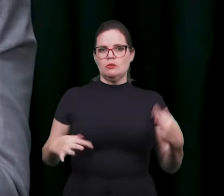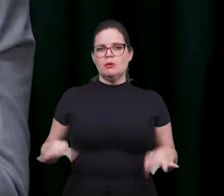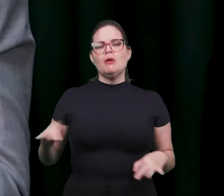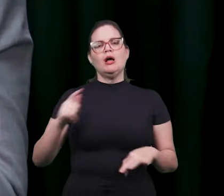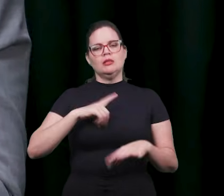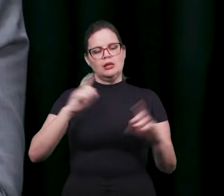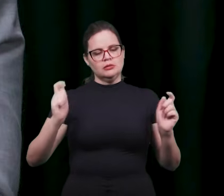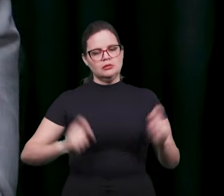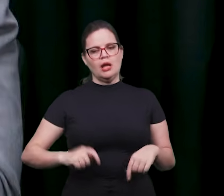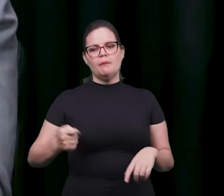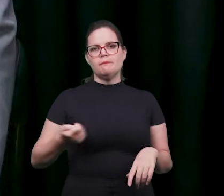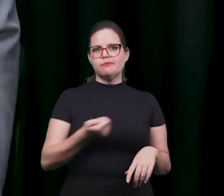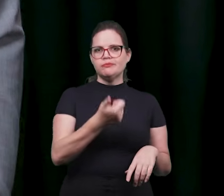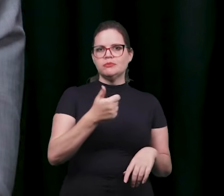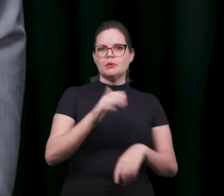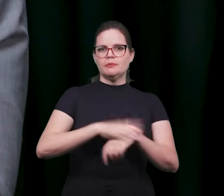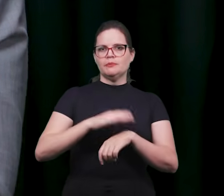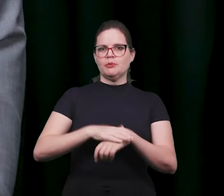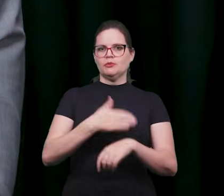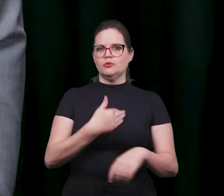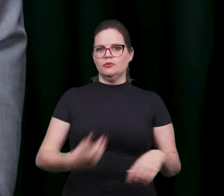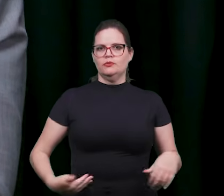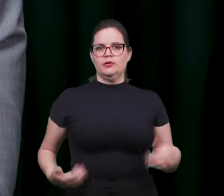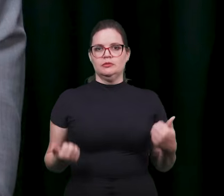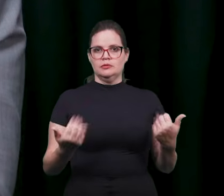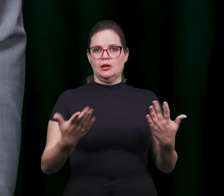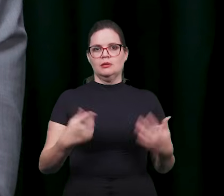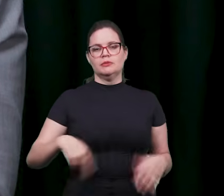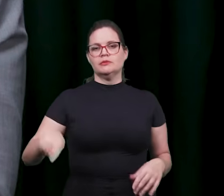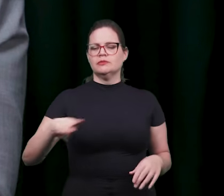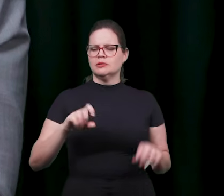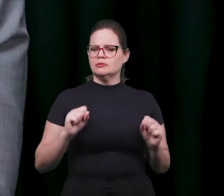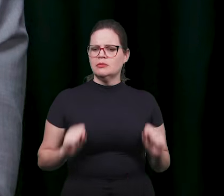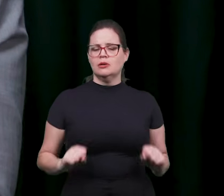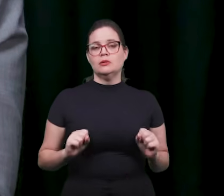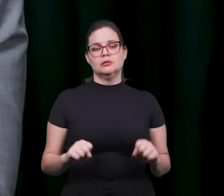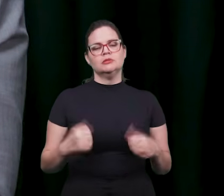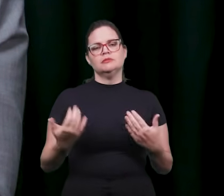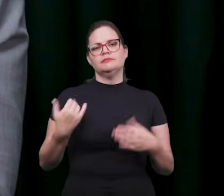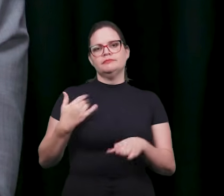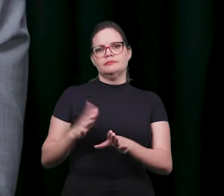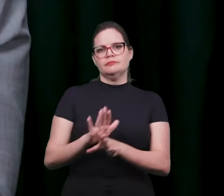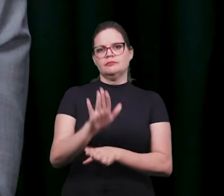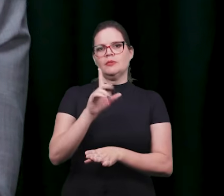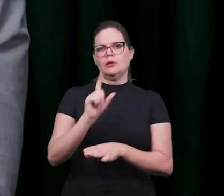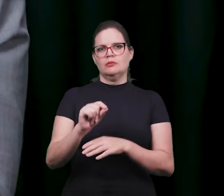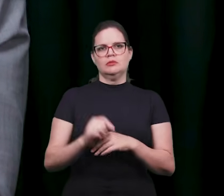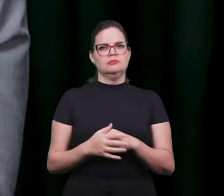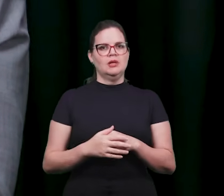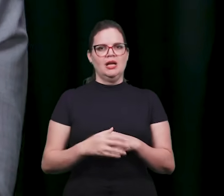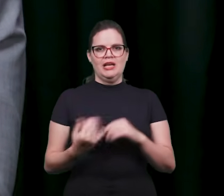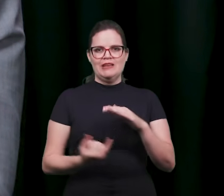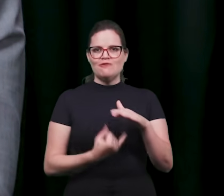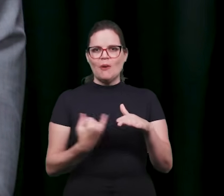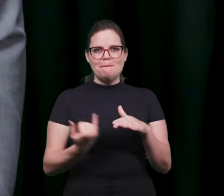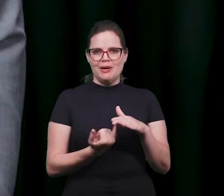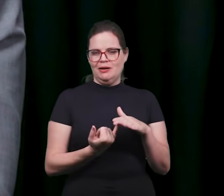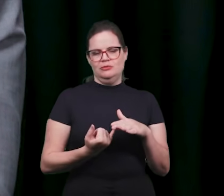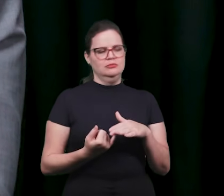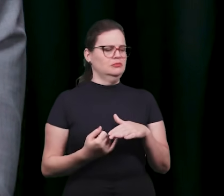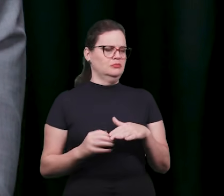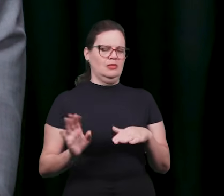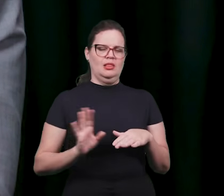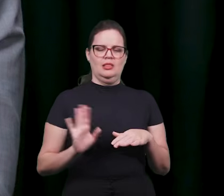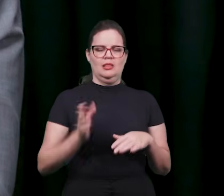né, os auxílios que o governo pode lhe oferecer. Então, a nossa recomendação, não compensa estar na